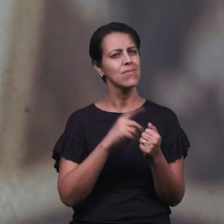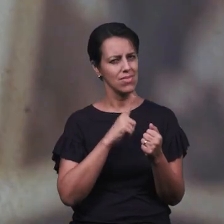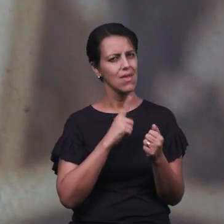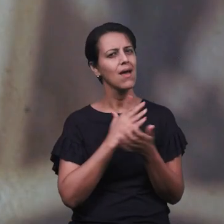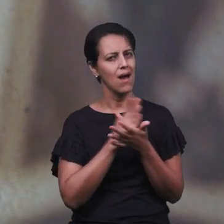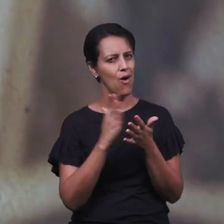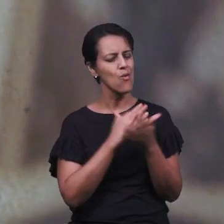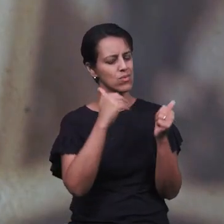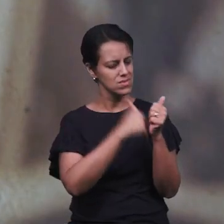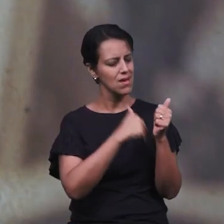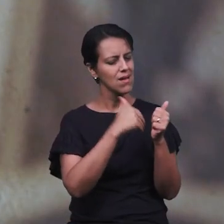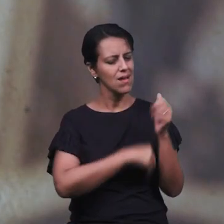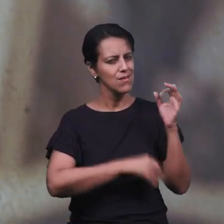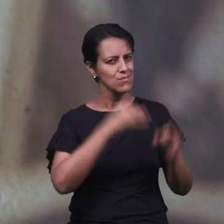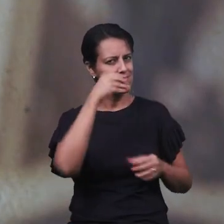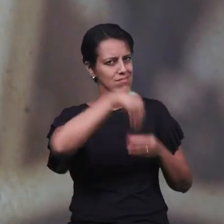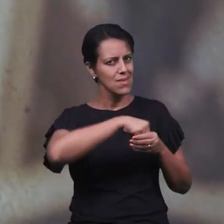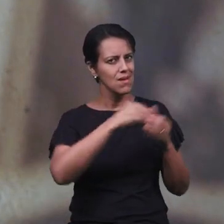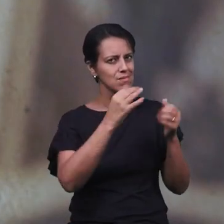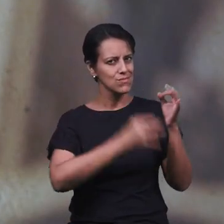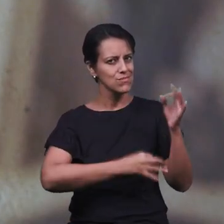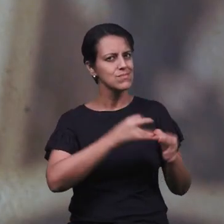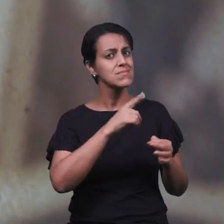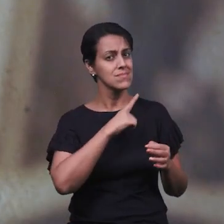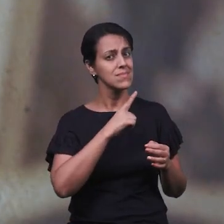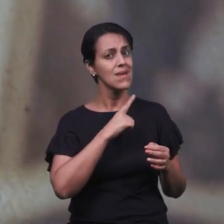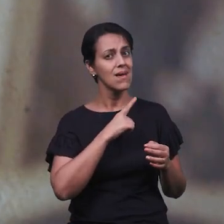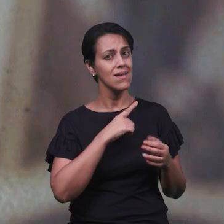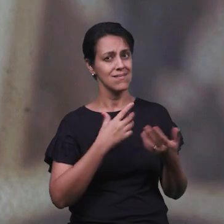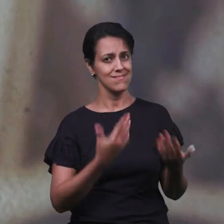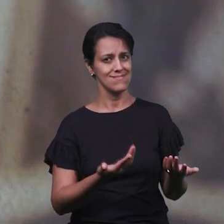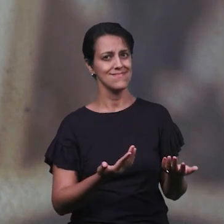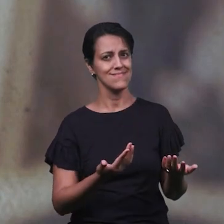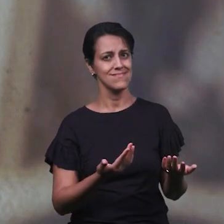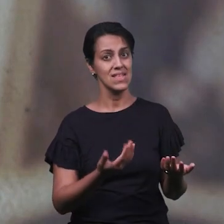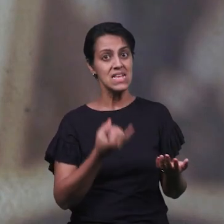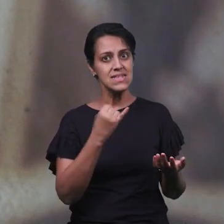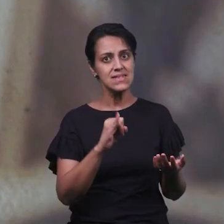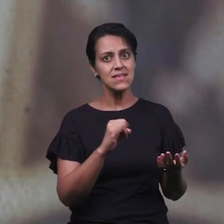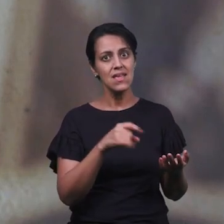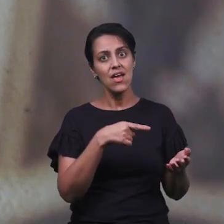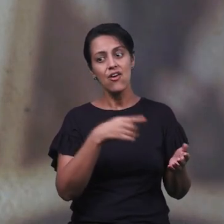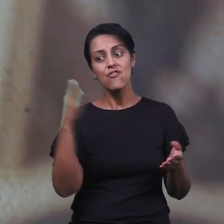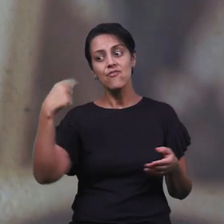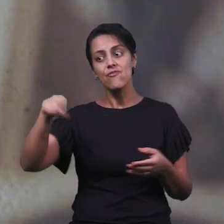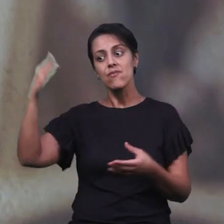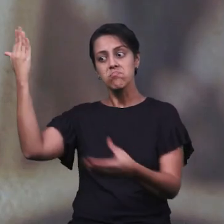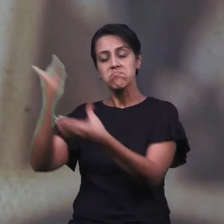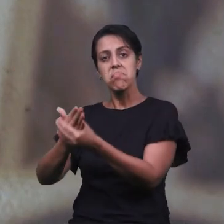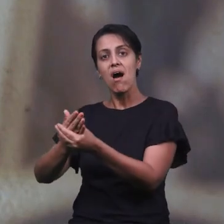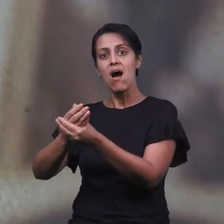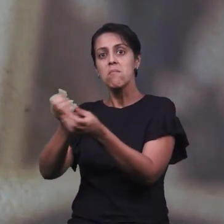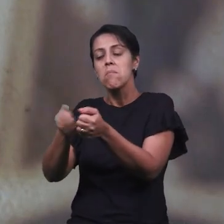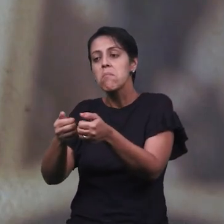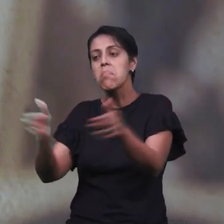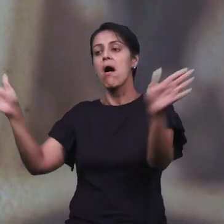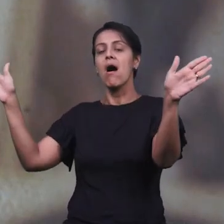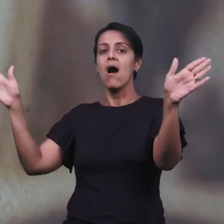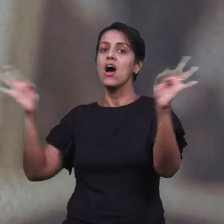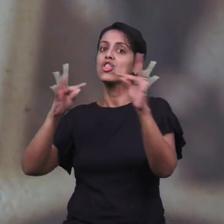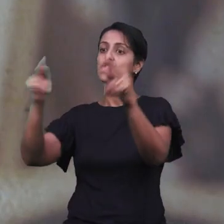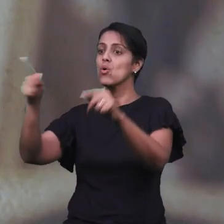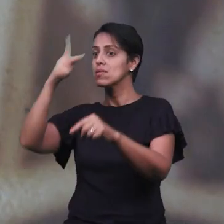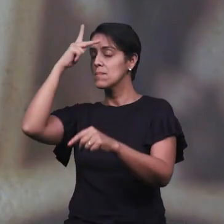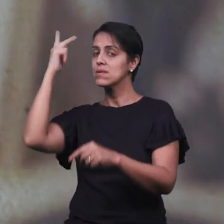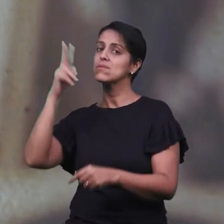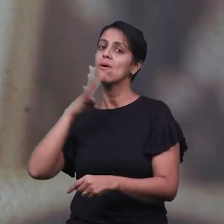entendeu? Ele é público. Sim. Entendeu? Ele é público. Então, quando você traz para